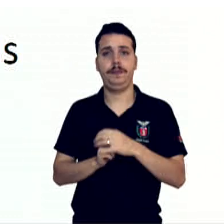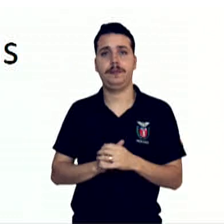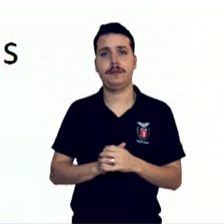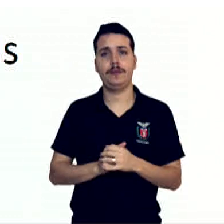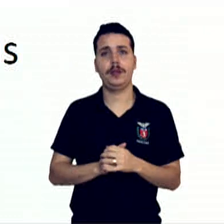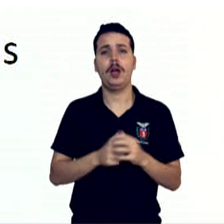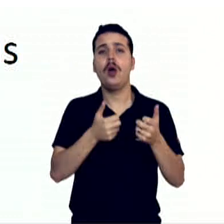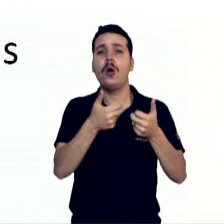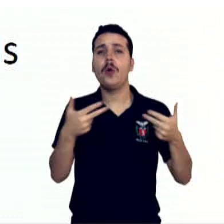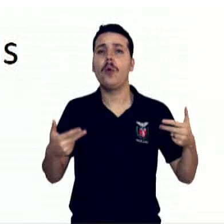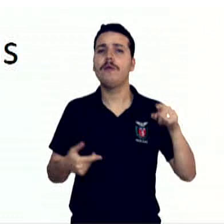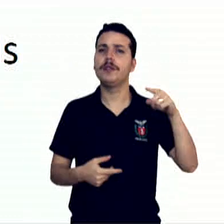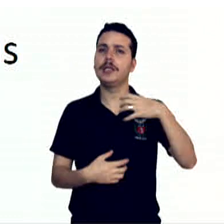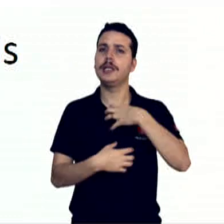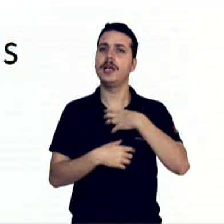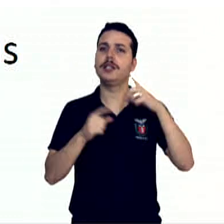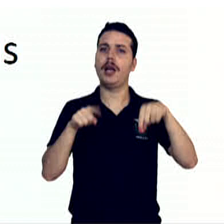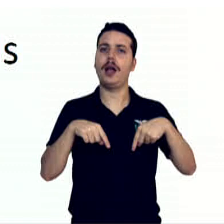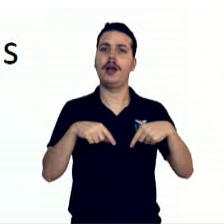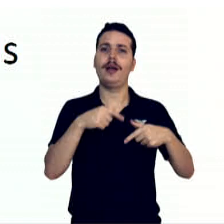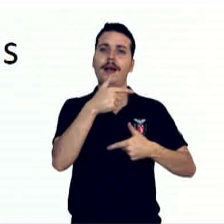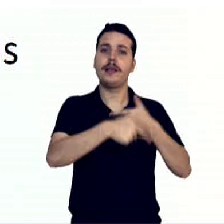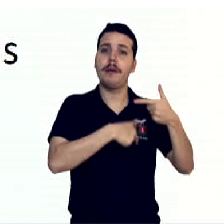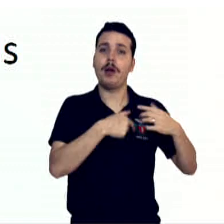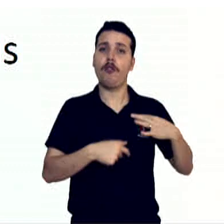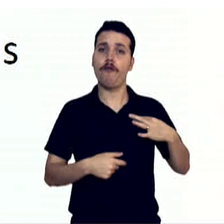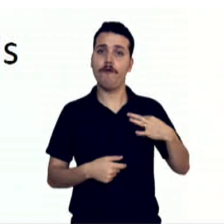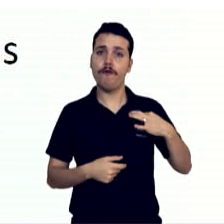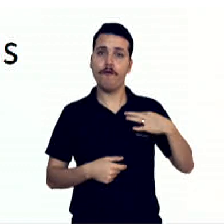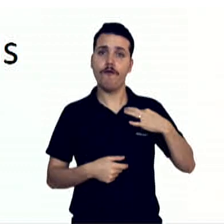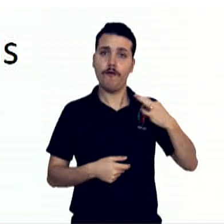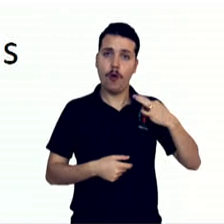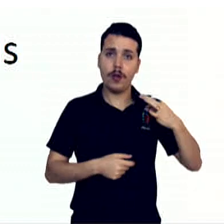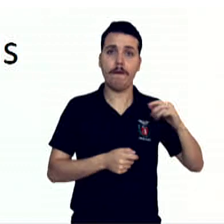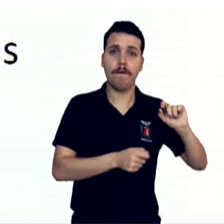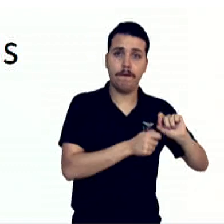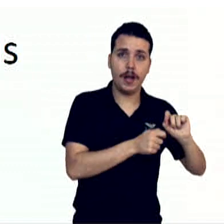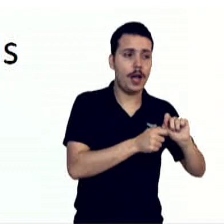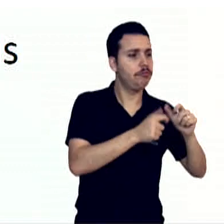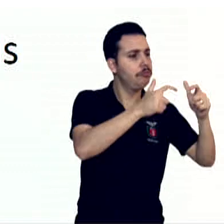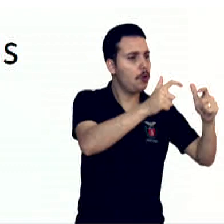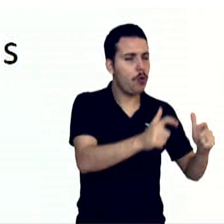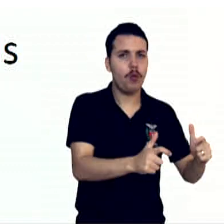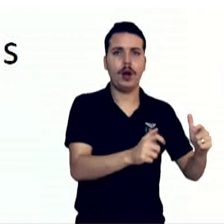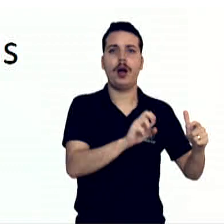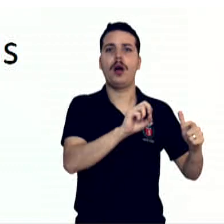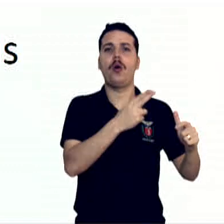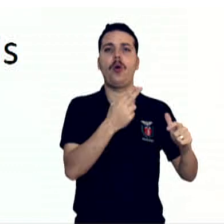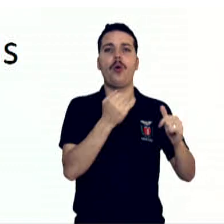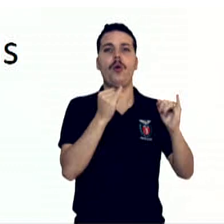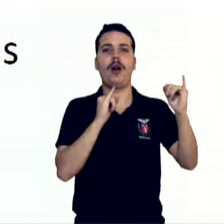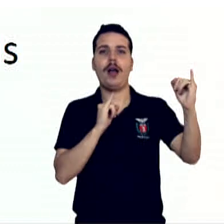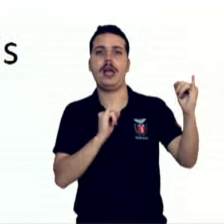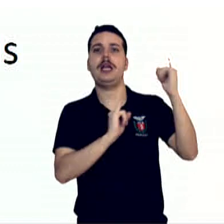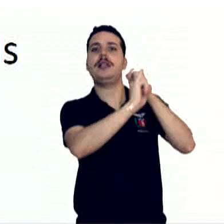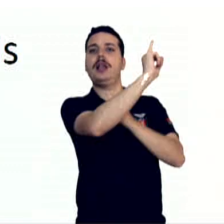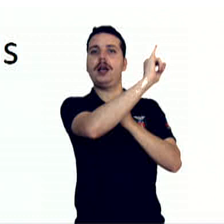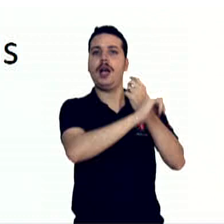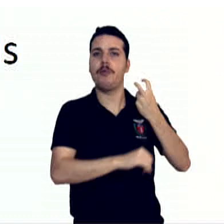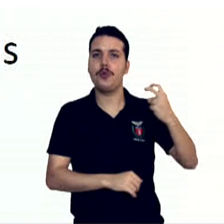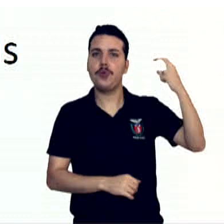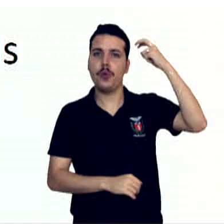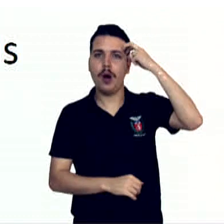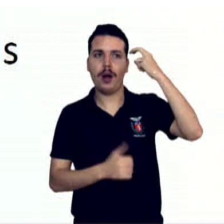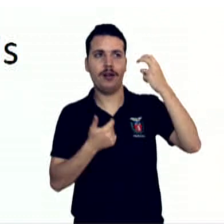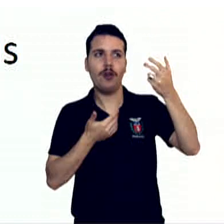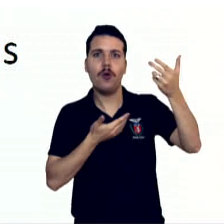que você fez como trabalho voluntário em alguma organização, né, intercâmbios culturais. Então,